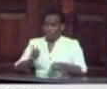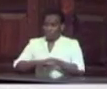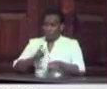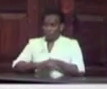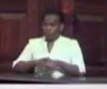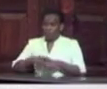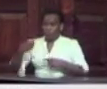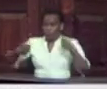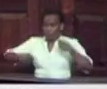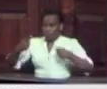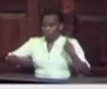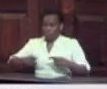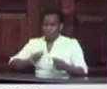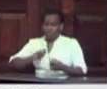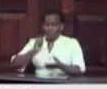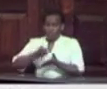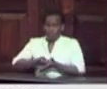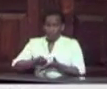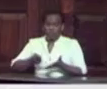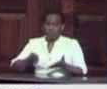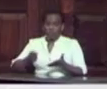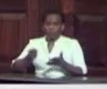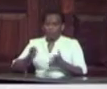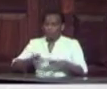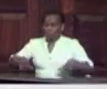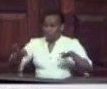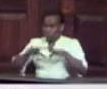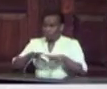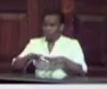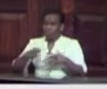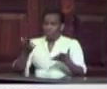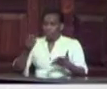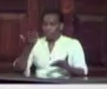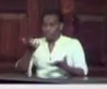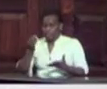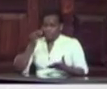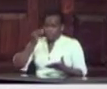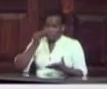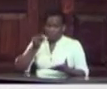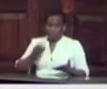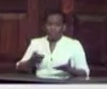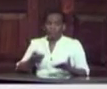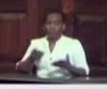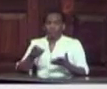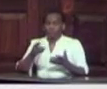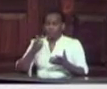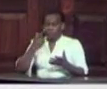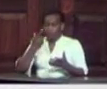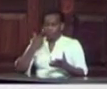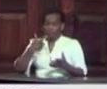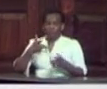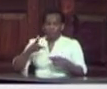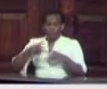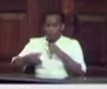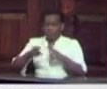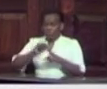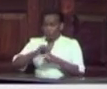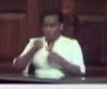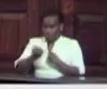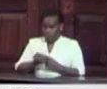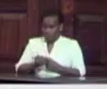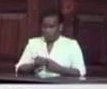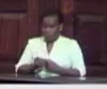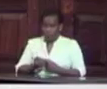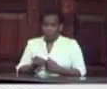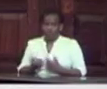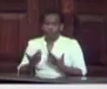uma política de caráter universal e se pretende ainda dar um traço de um corte social.